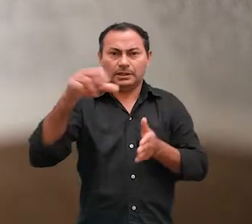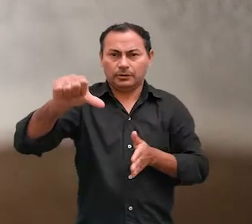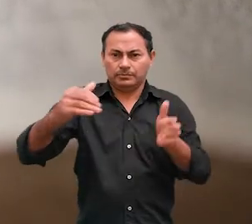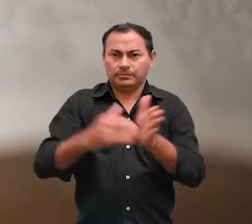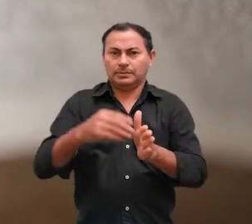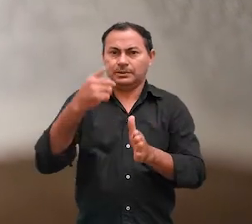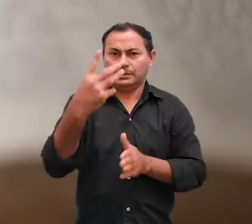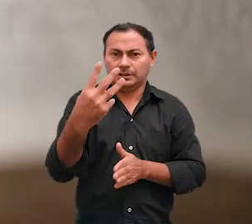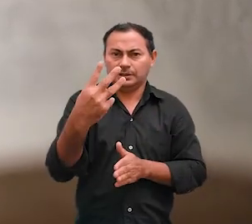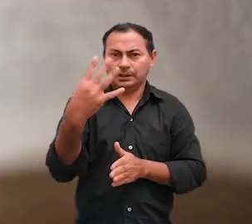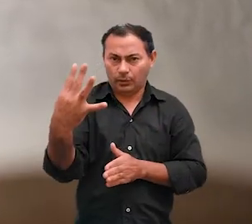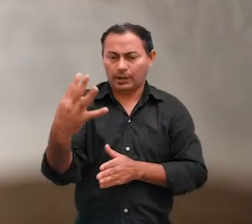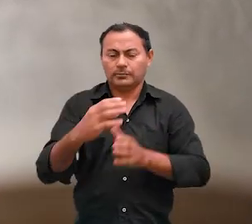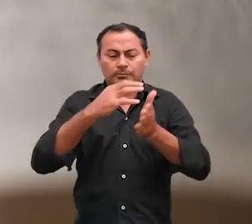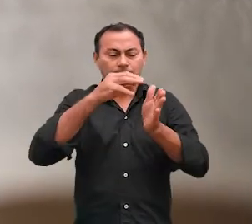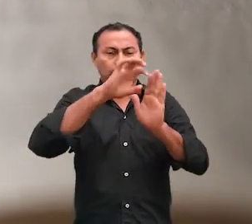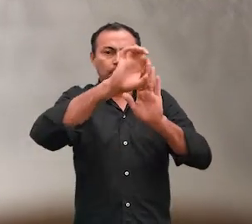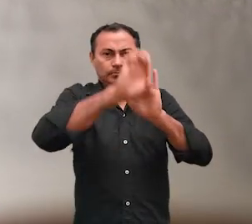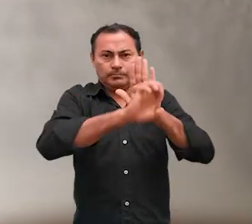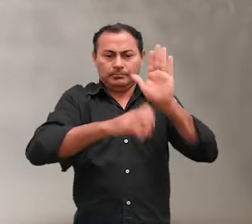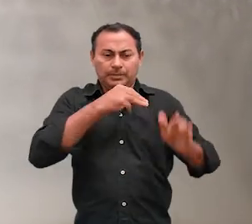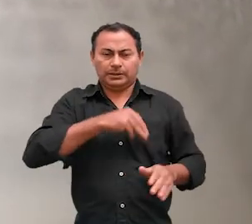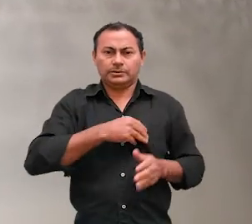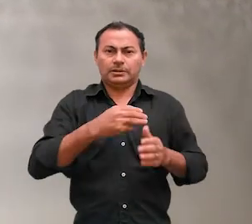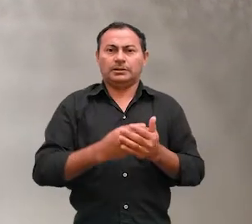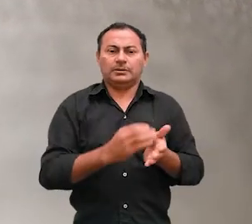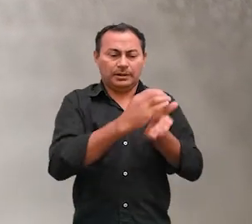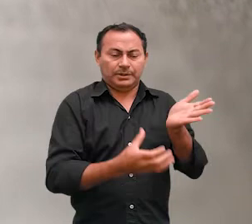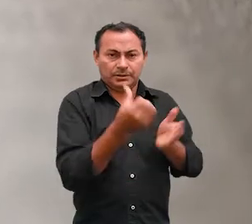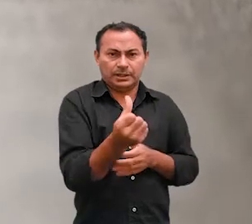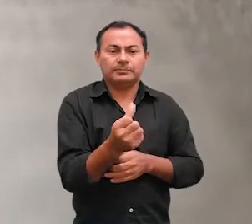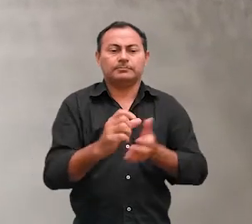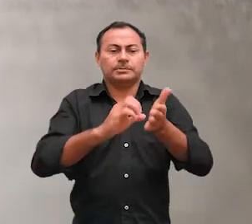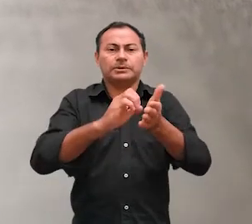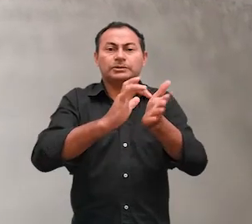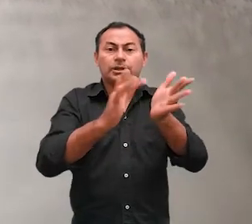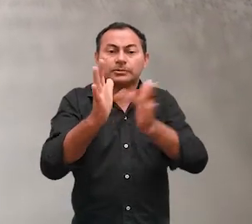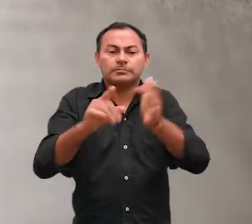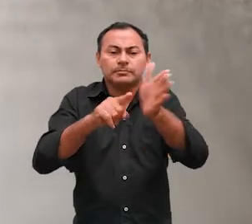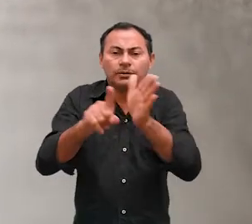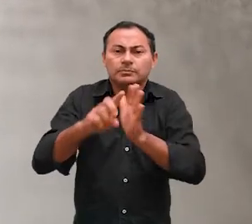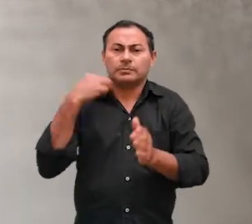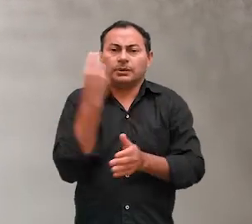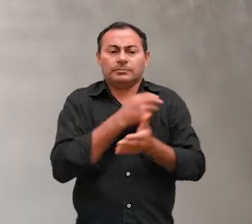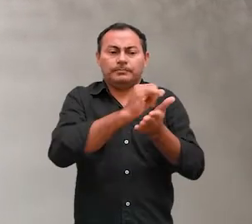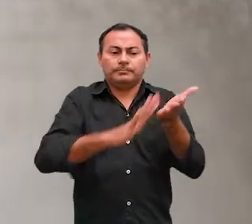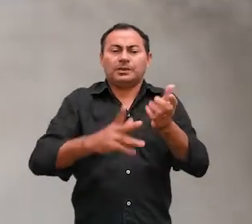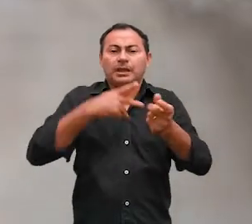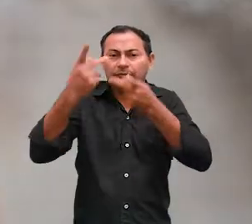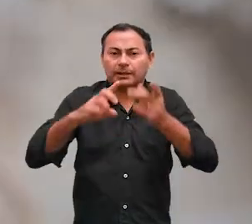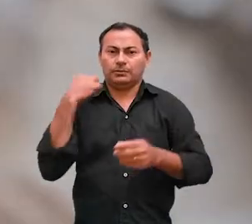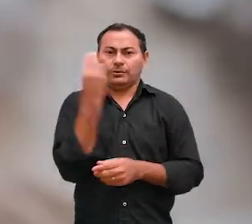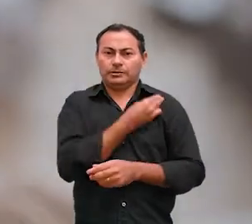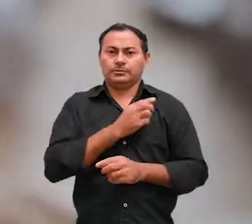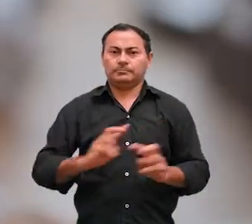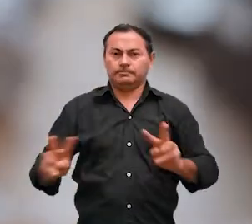Versículos 19 a 34 de Mateus capítulo 6 Jesus questiona nossas atividades e o que elas dizem sobre nossos